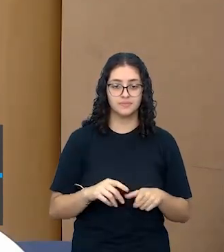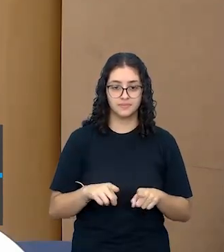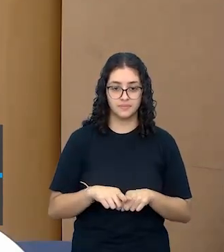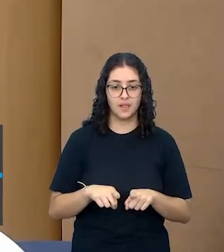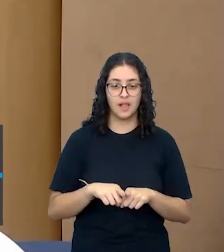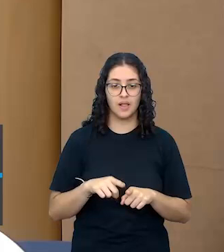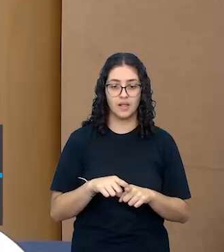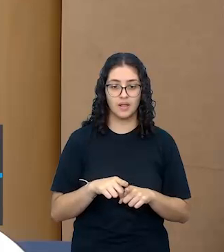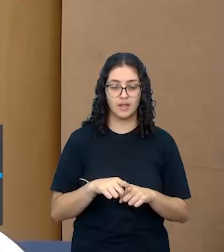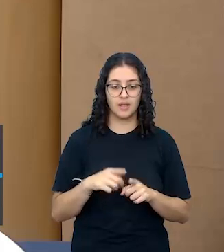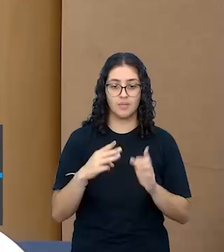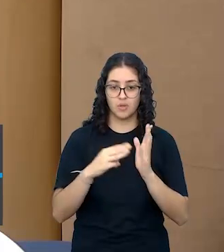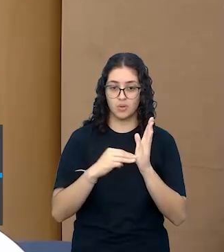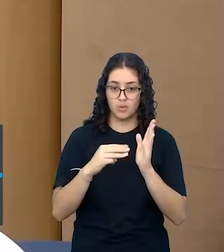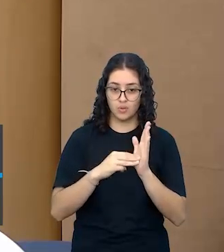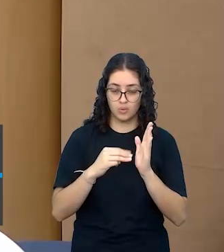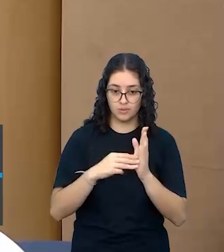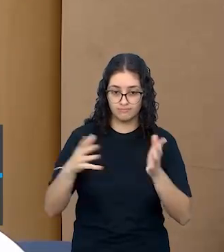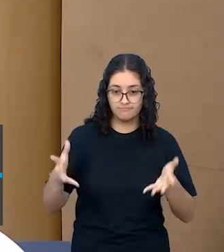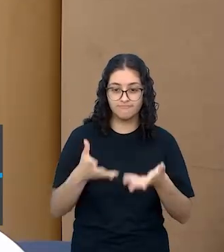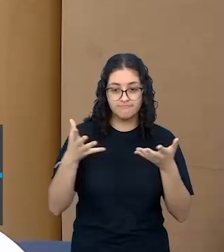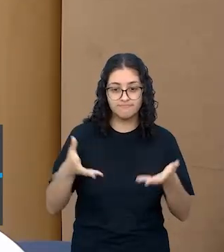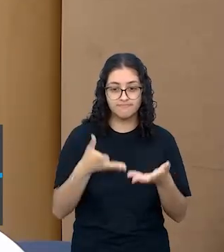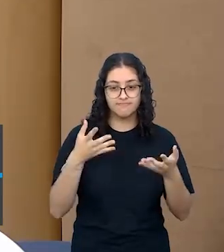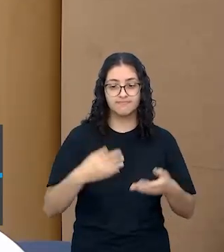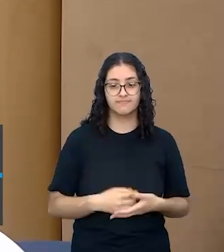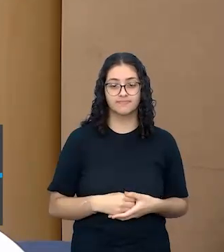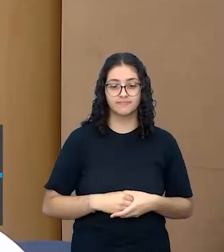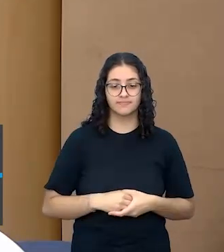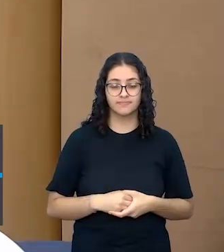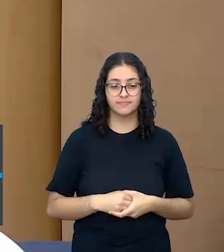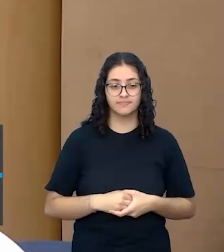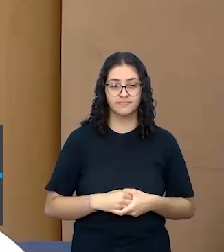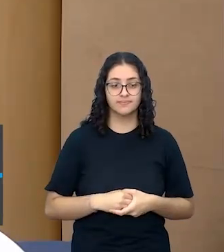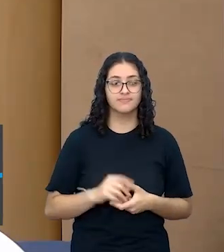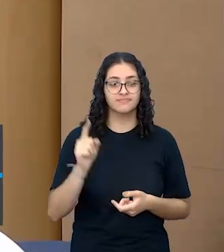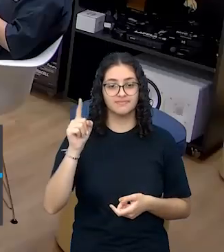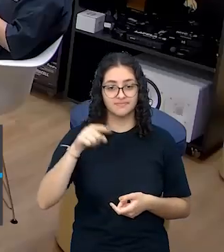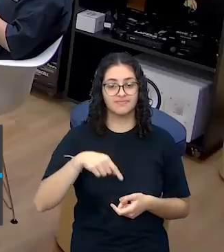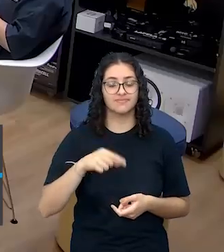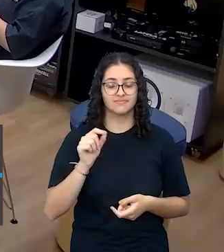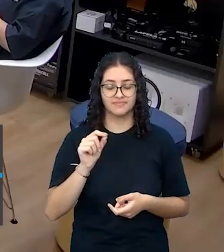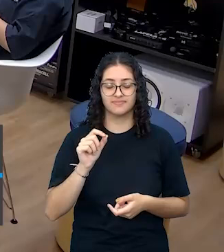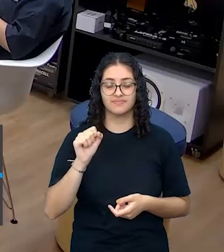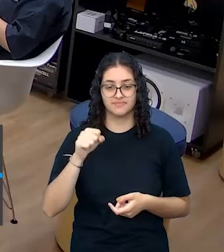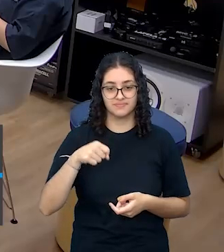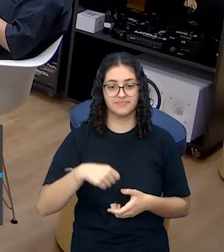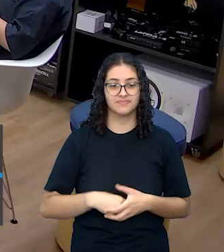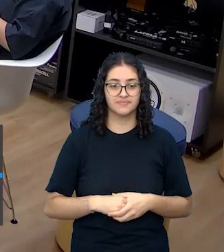Café, metodologia ativa. É isso mesmo, Vanderlei.